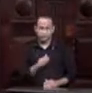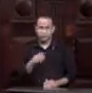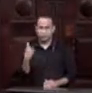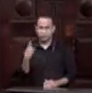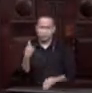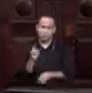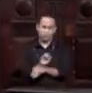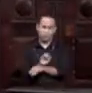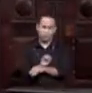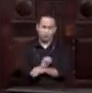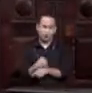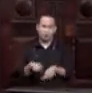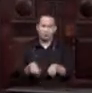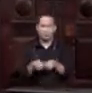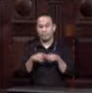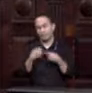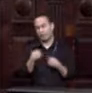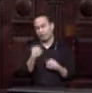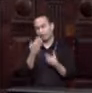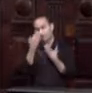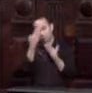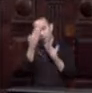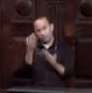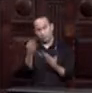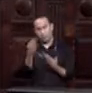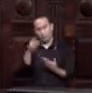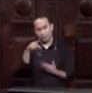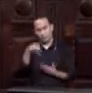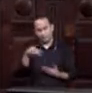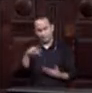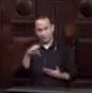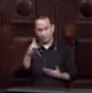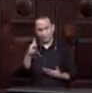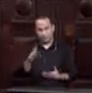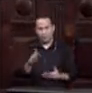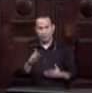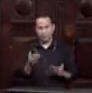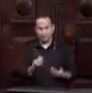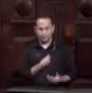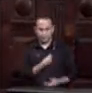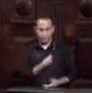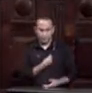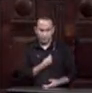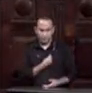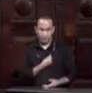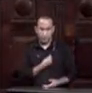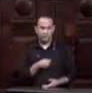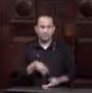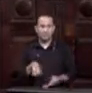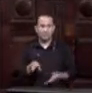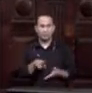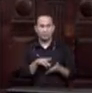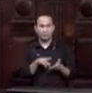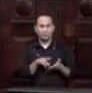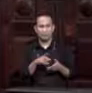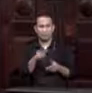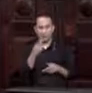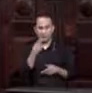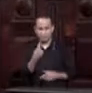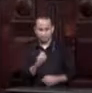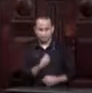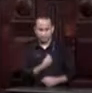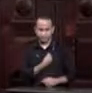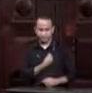fim, expressar minha gratidão à bancada do PMDB, que se empenhou, se fez presente, e registrar de forma muito especial a